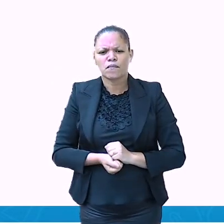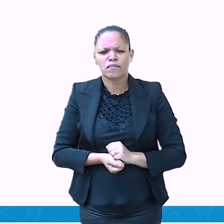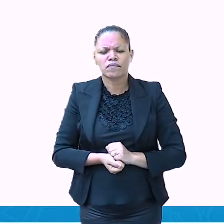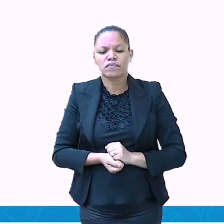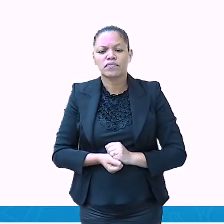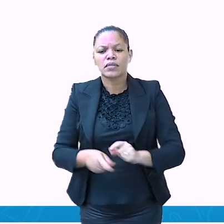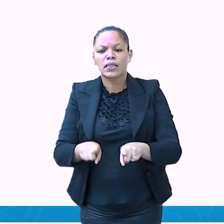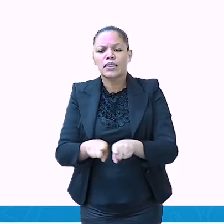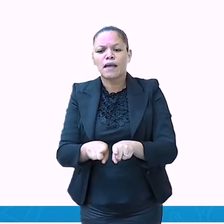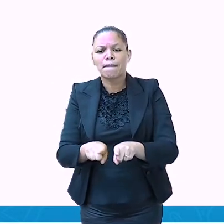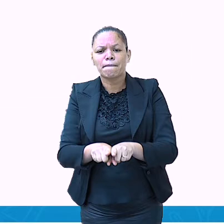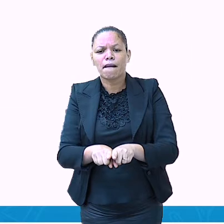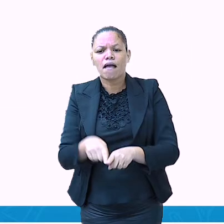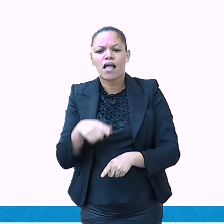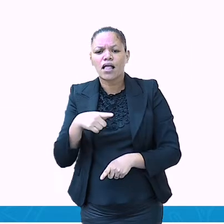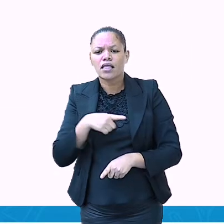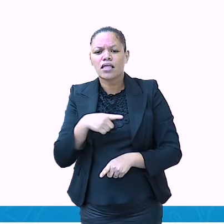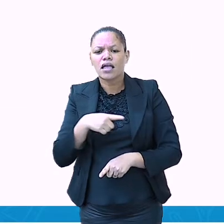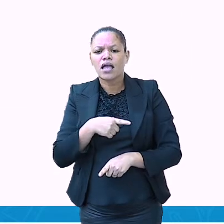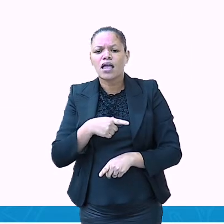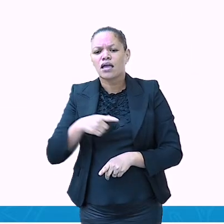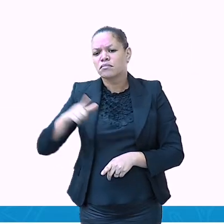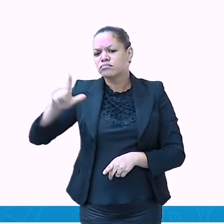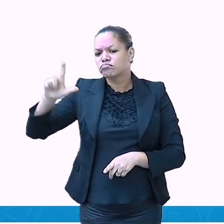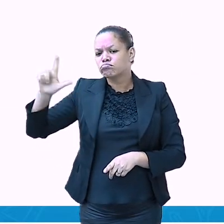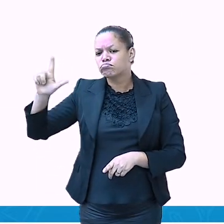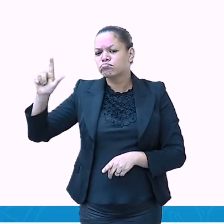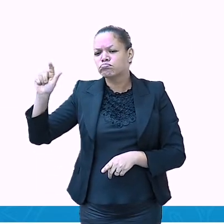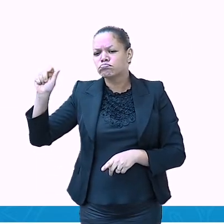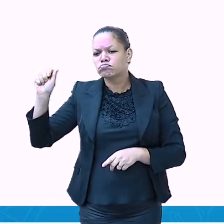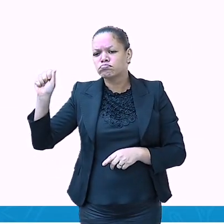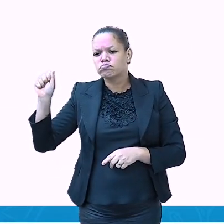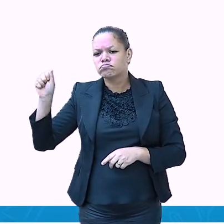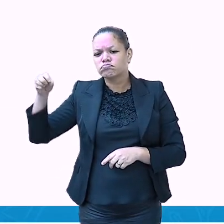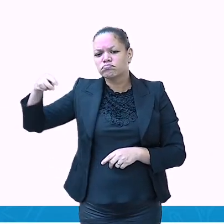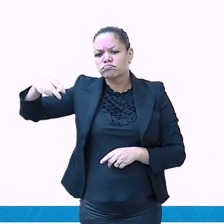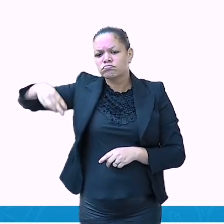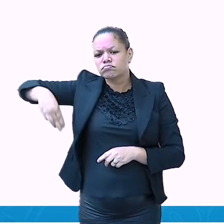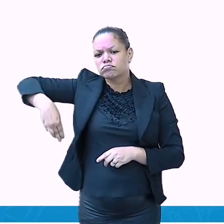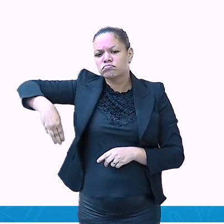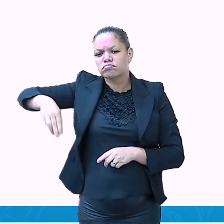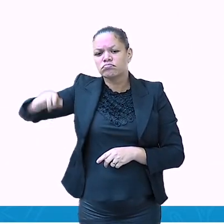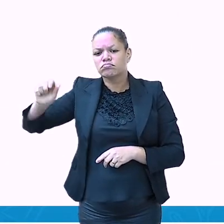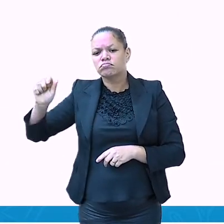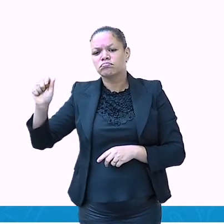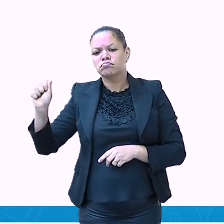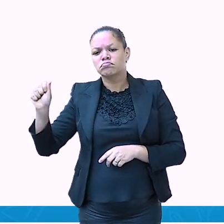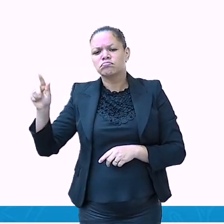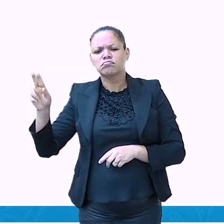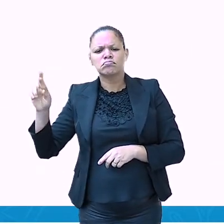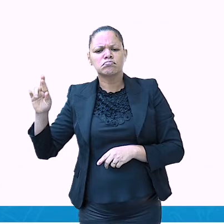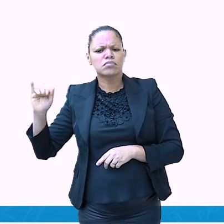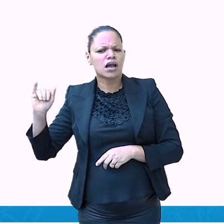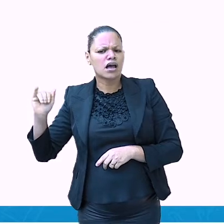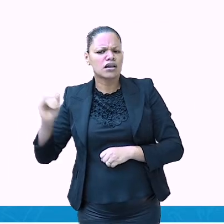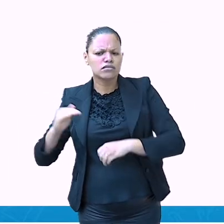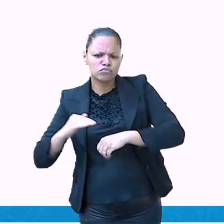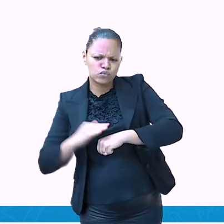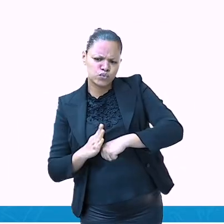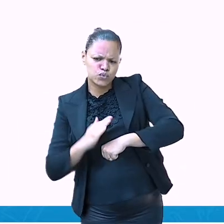Olha, a boca é diferente, a escama deles já não é uma escama lisa, assim como o